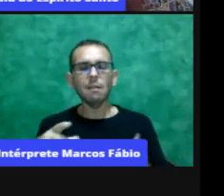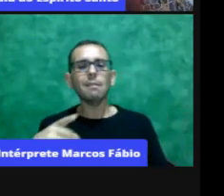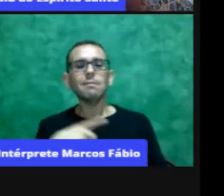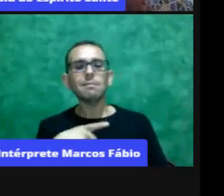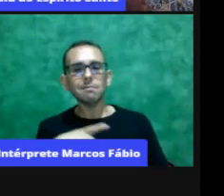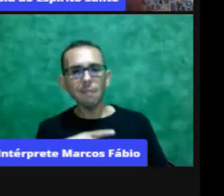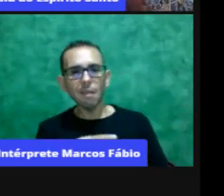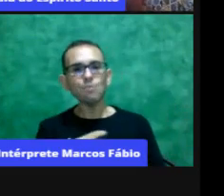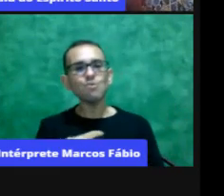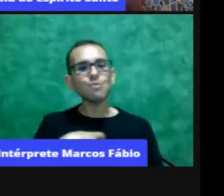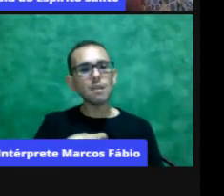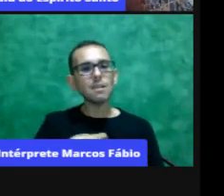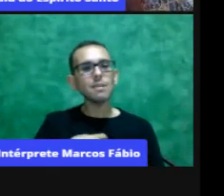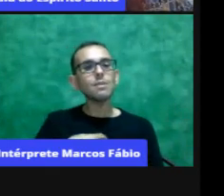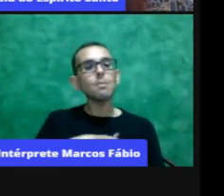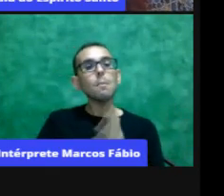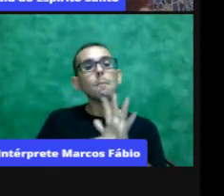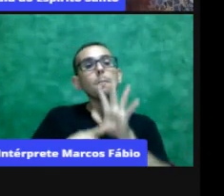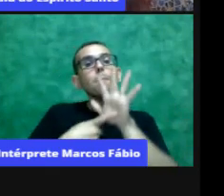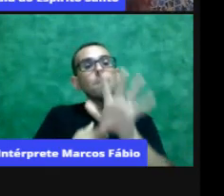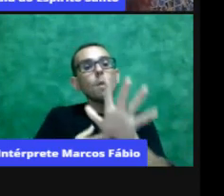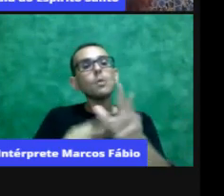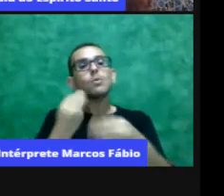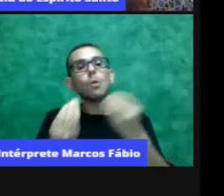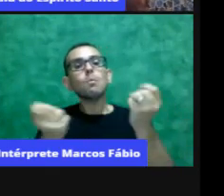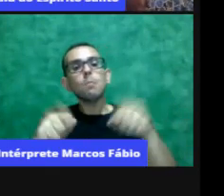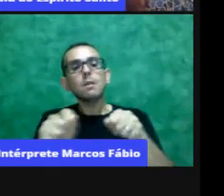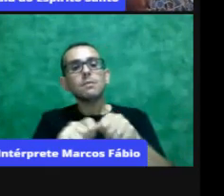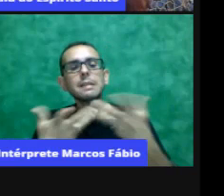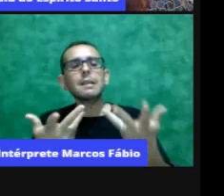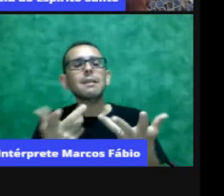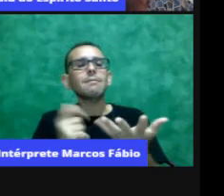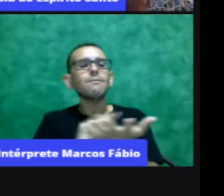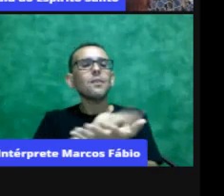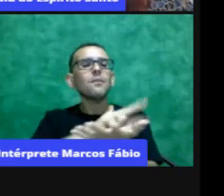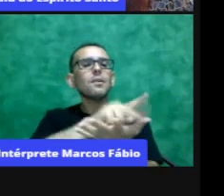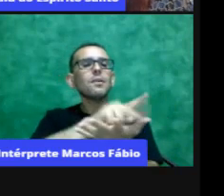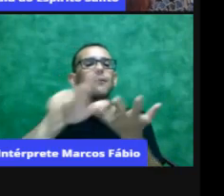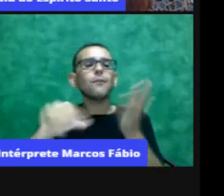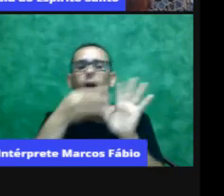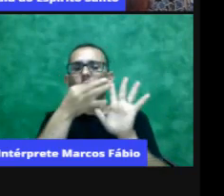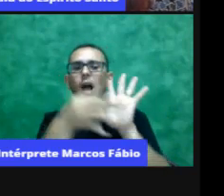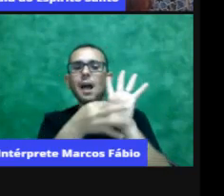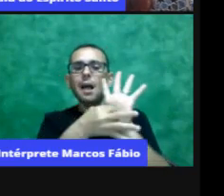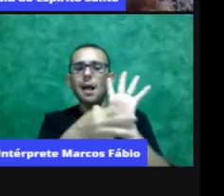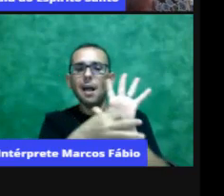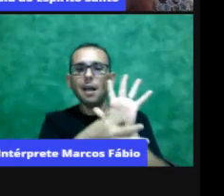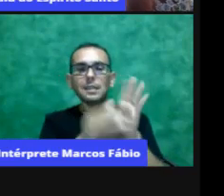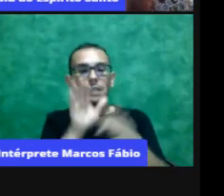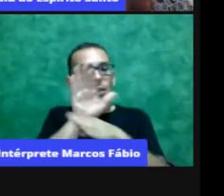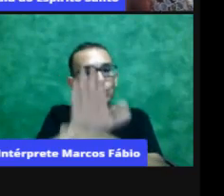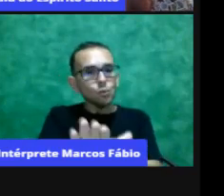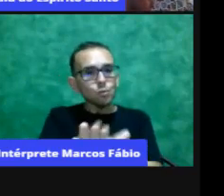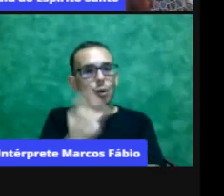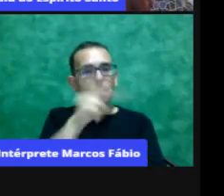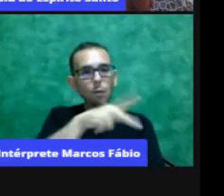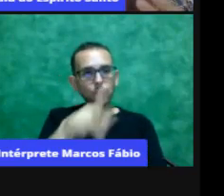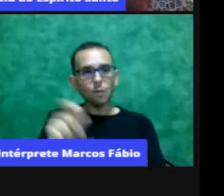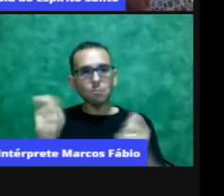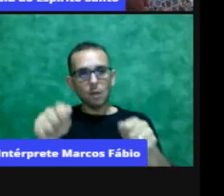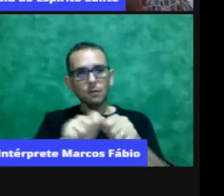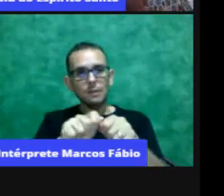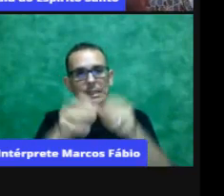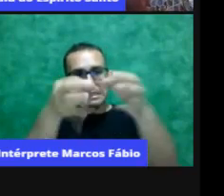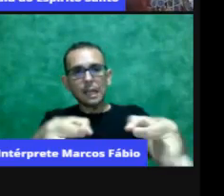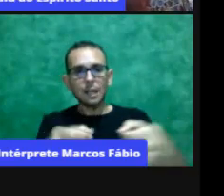um jeito lá, ela mostra como fazer o tripé. Então, tem várias outras dicas que ajudam esse professor que quer fazer uma aula legal,